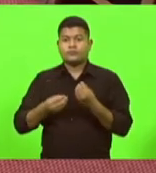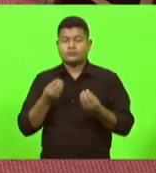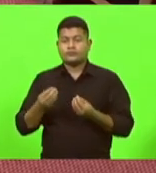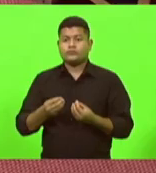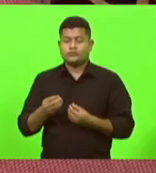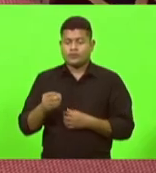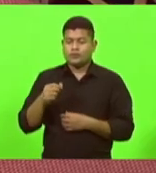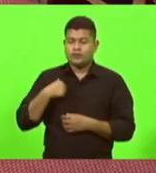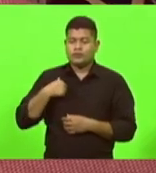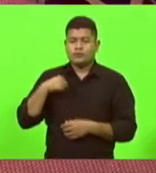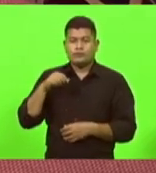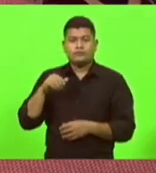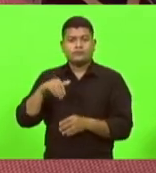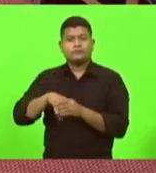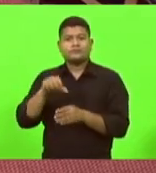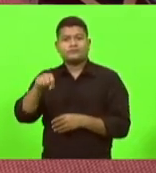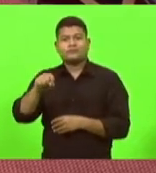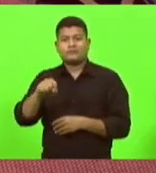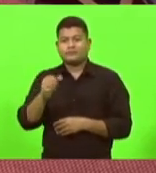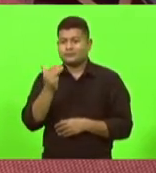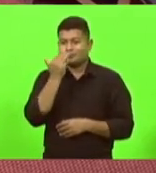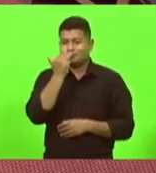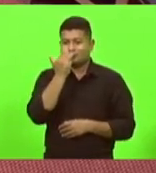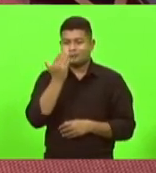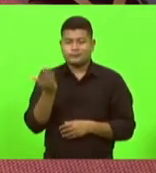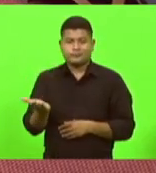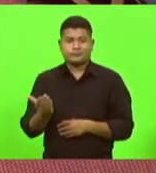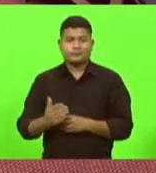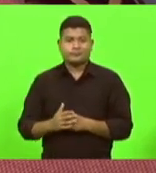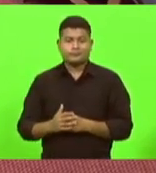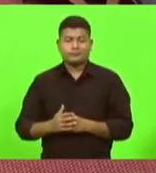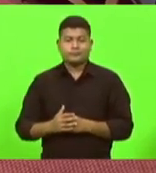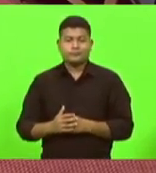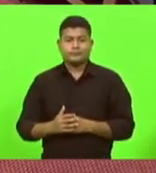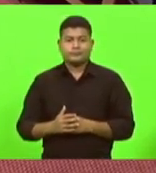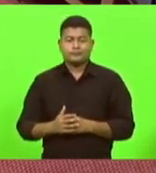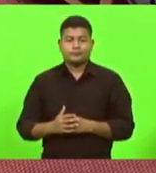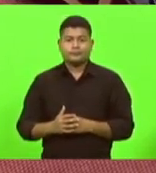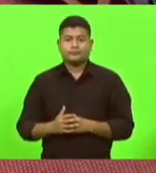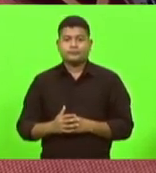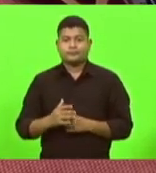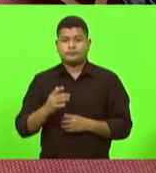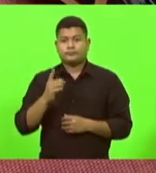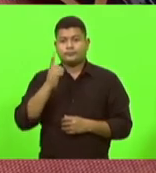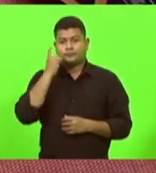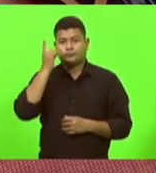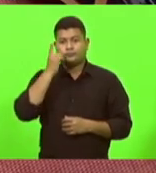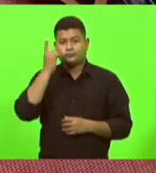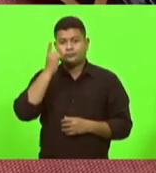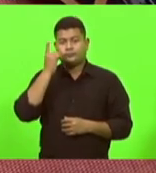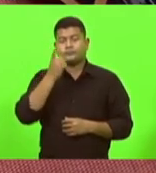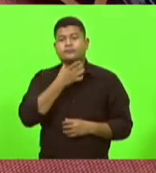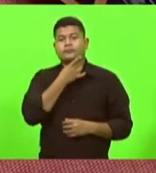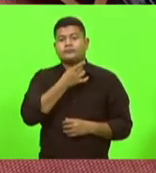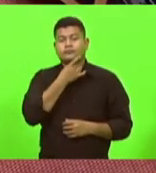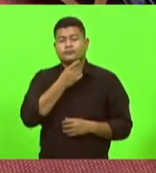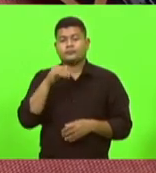Moacir Sopelsa. Obrigado, deputado. Como vota o deputado Valdir Cobalcini?